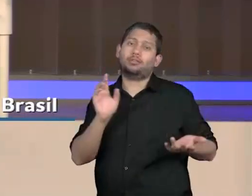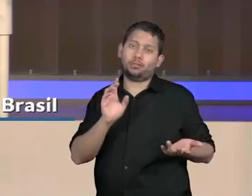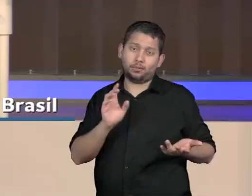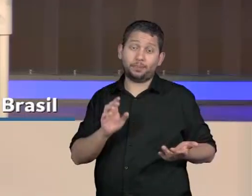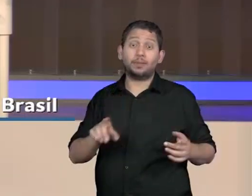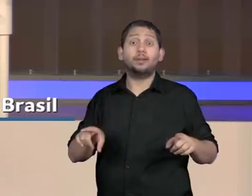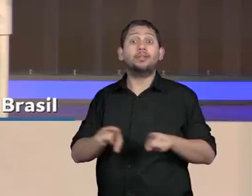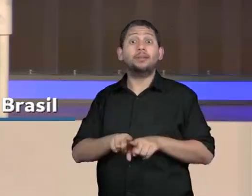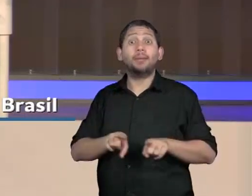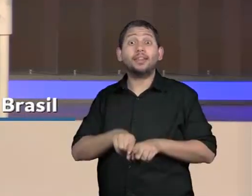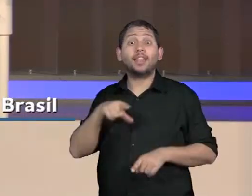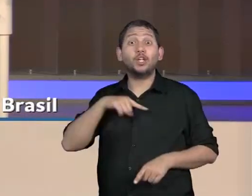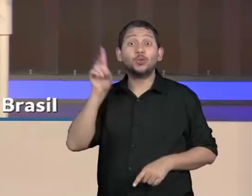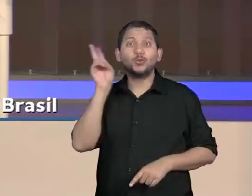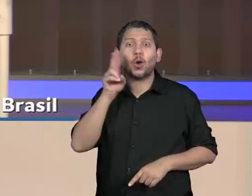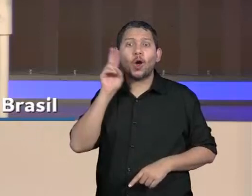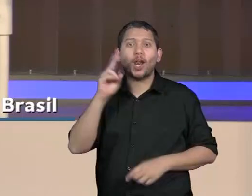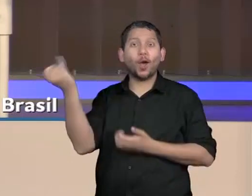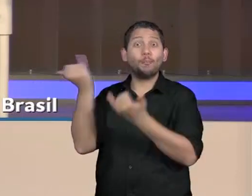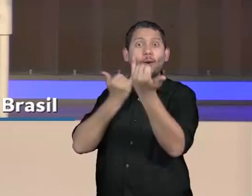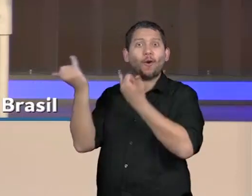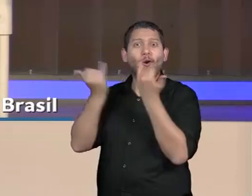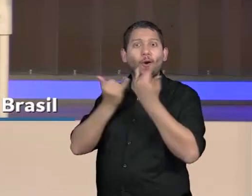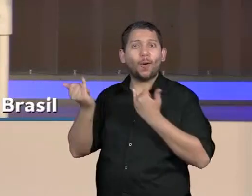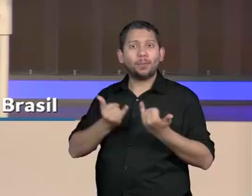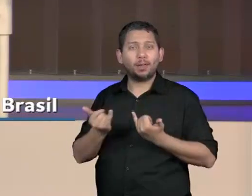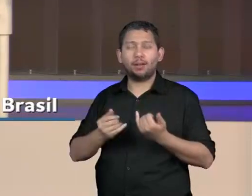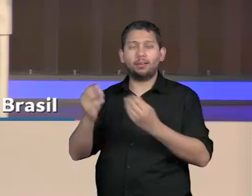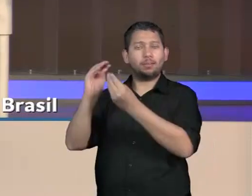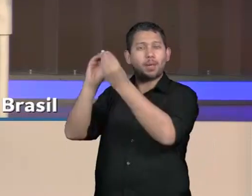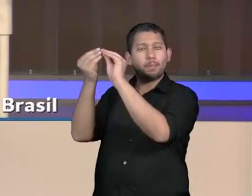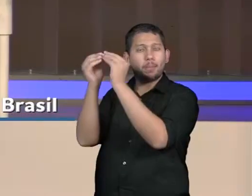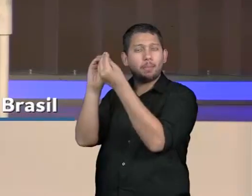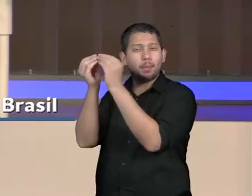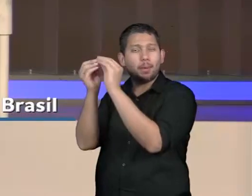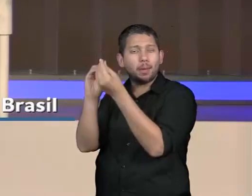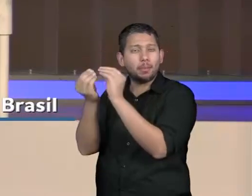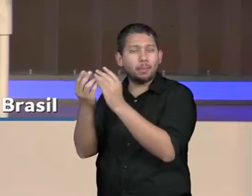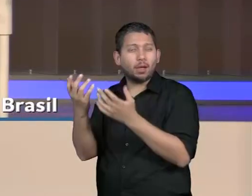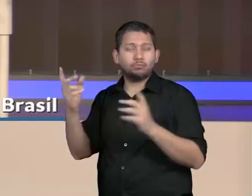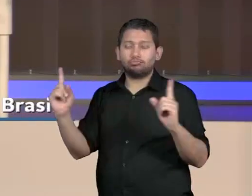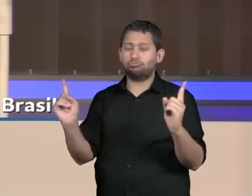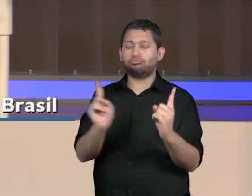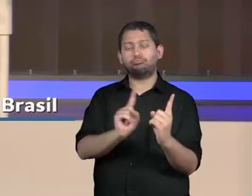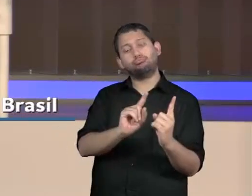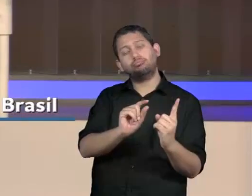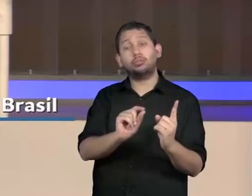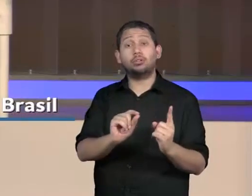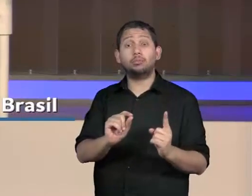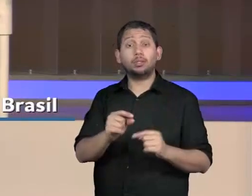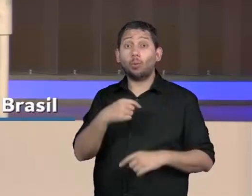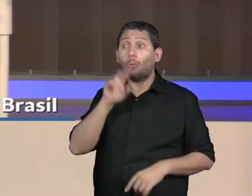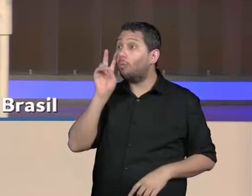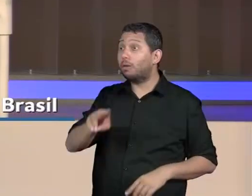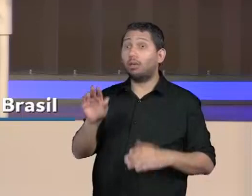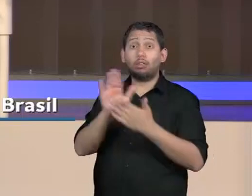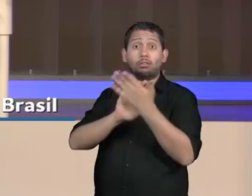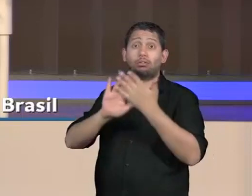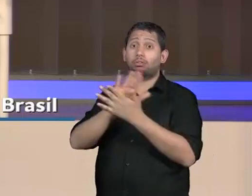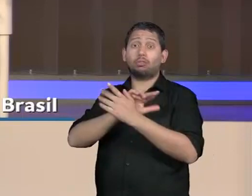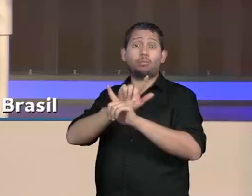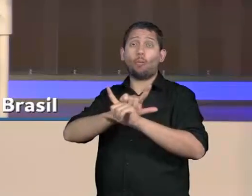as radionovelas que também eles imaginavam, não dava para ver os personagens, né?